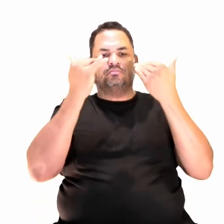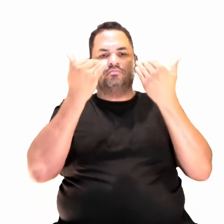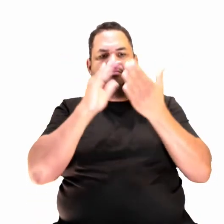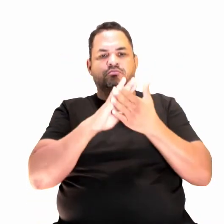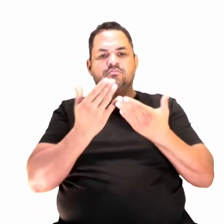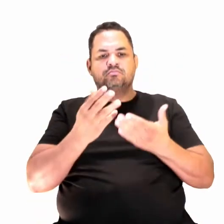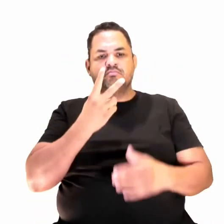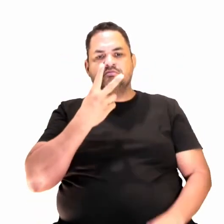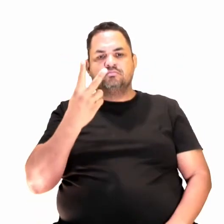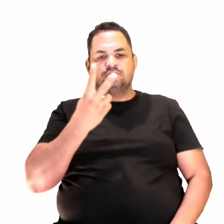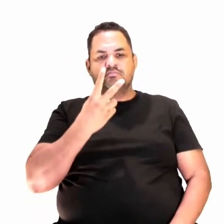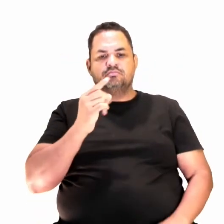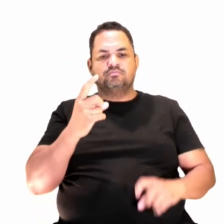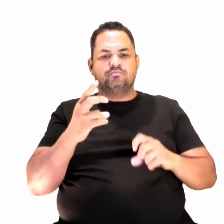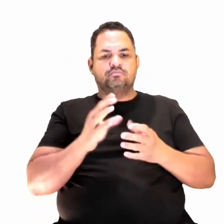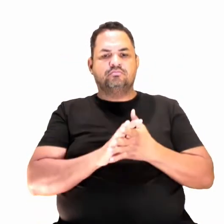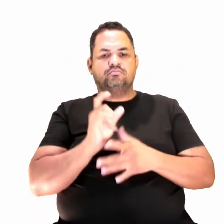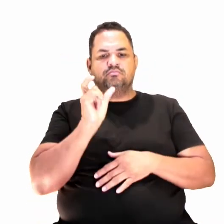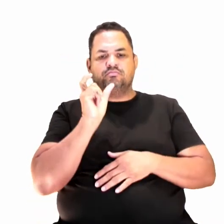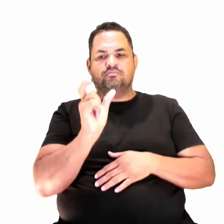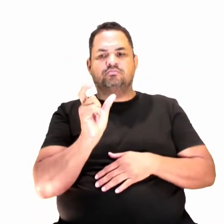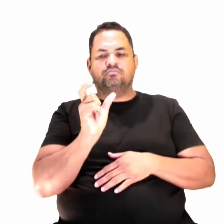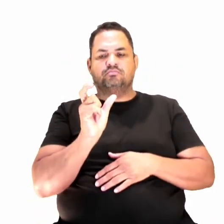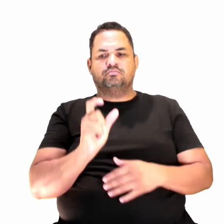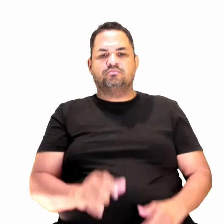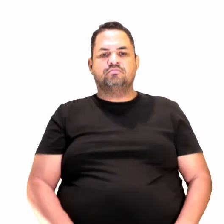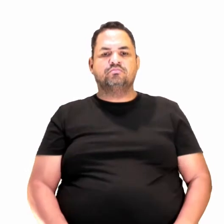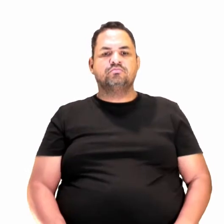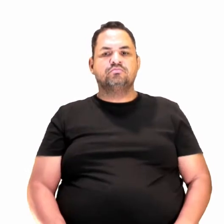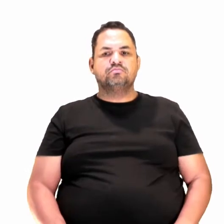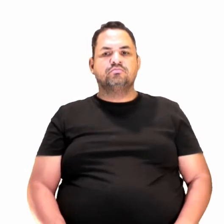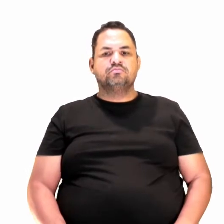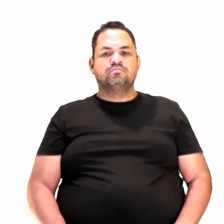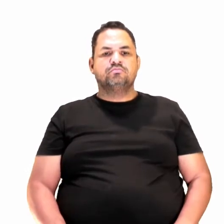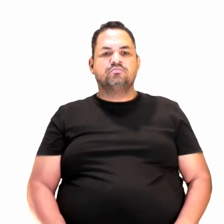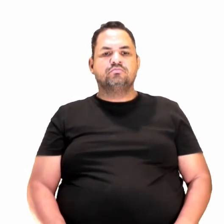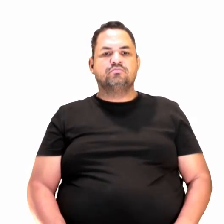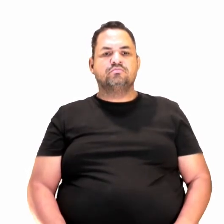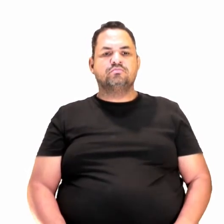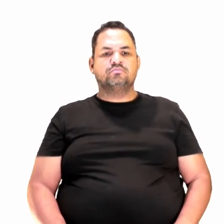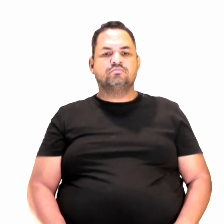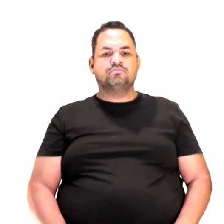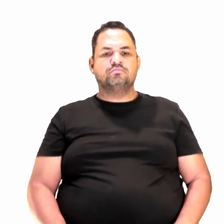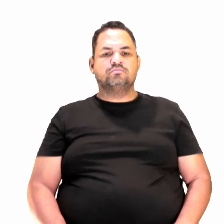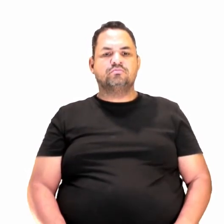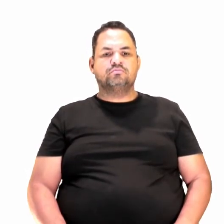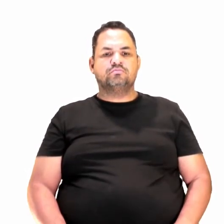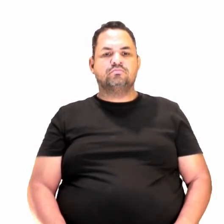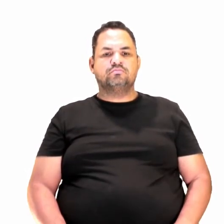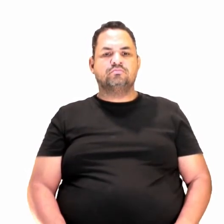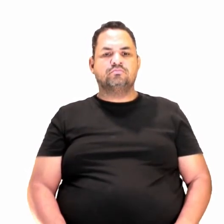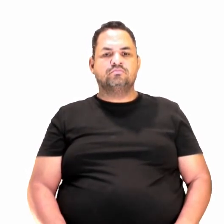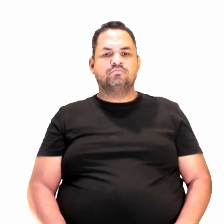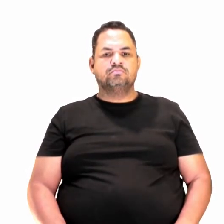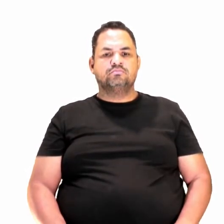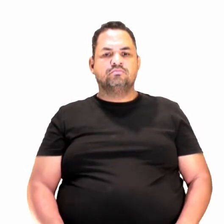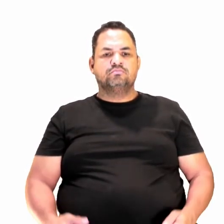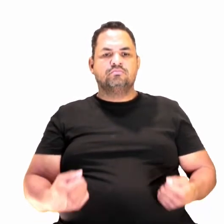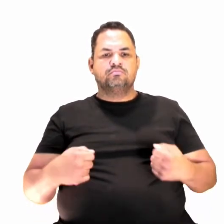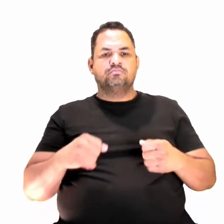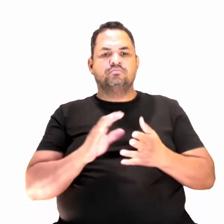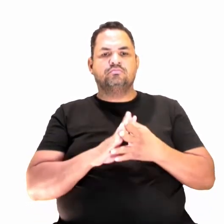nessas duas palavrinhas que elas vão ser, né? São cobradas, são must e o can. Eles estão aqui, você